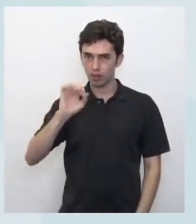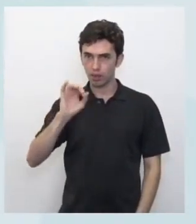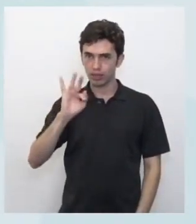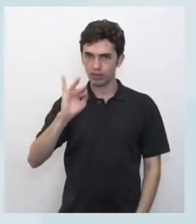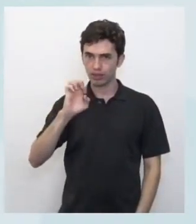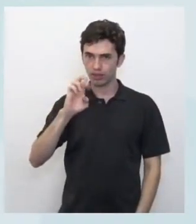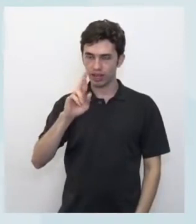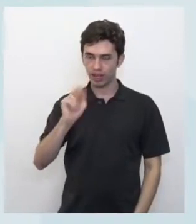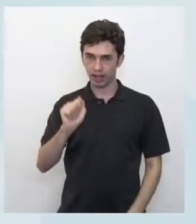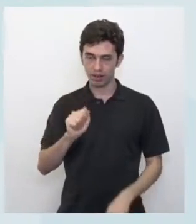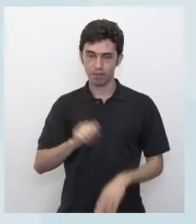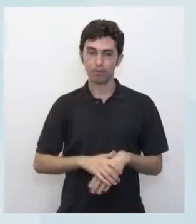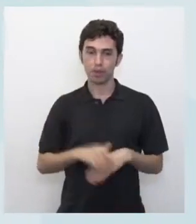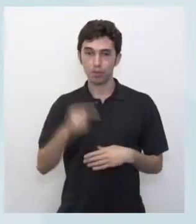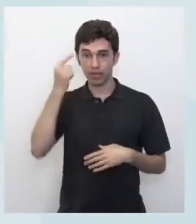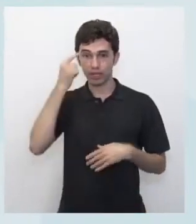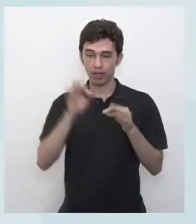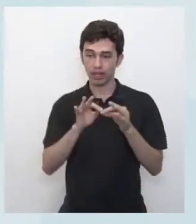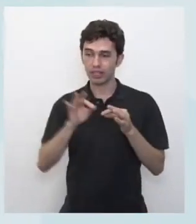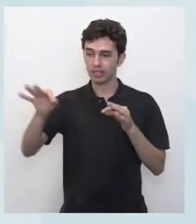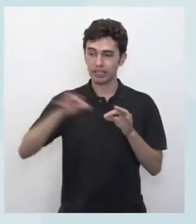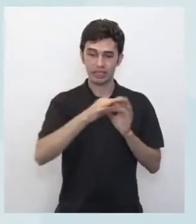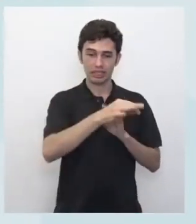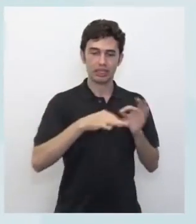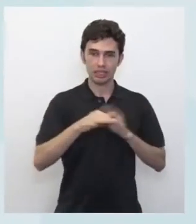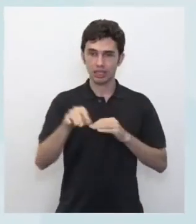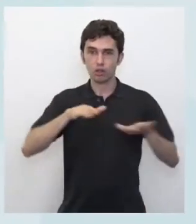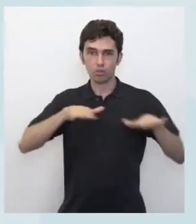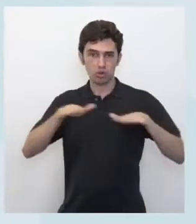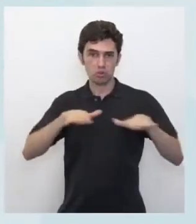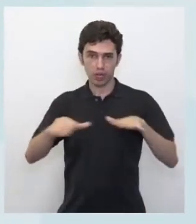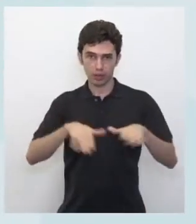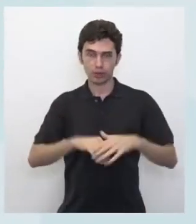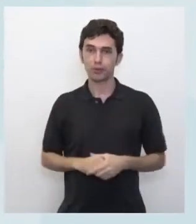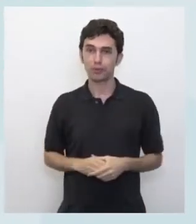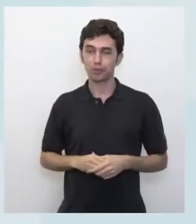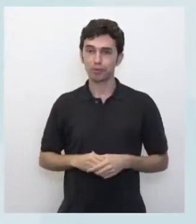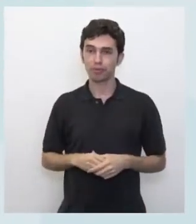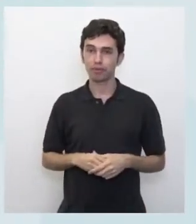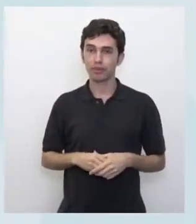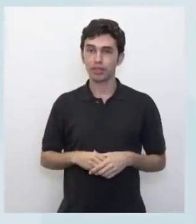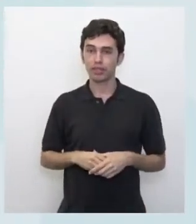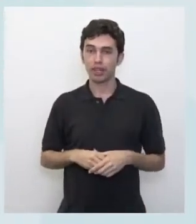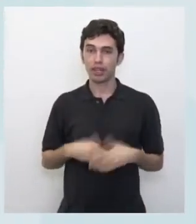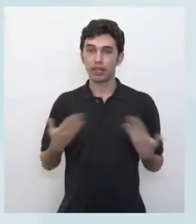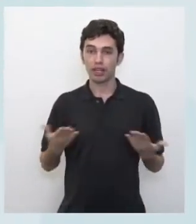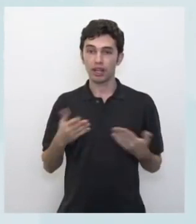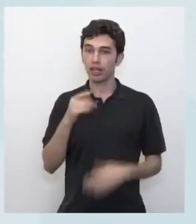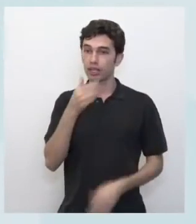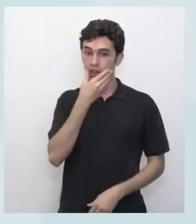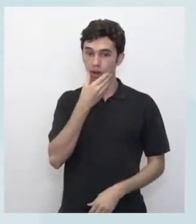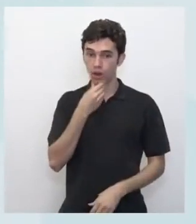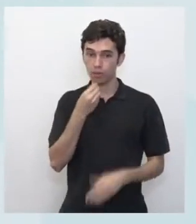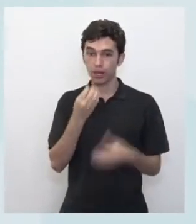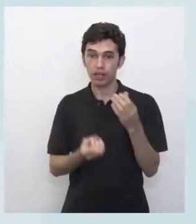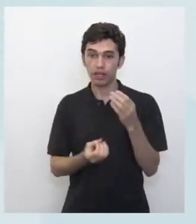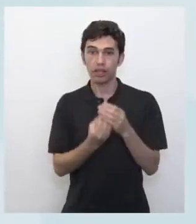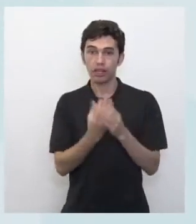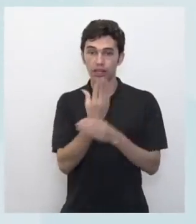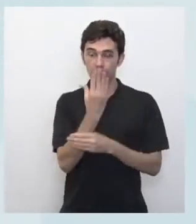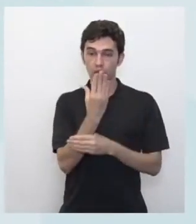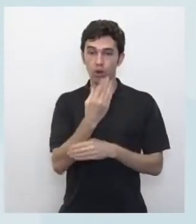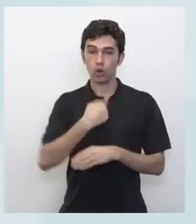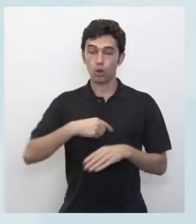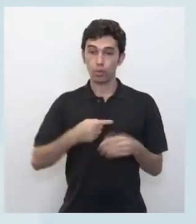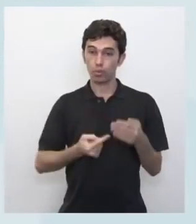extensão desse movimento dentro da quinesfera, certo? Então, né, o Rudolf Laban, além de criar o